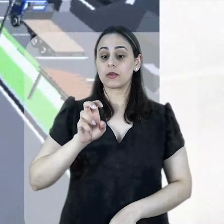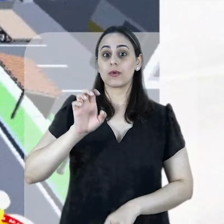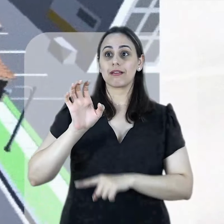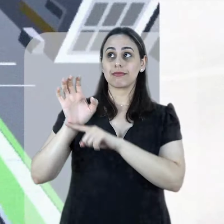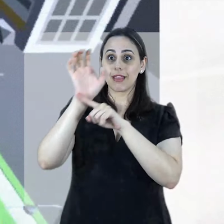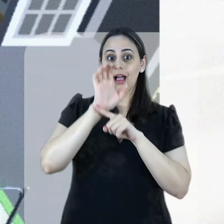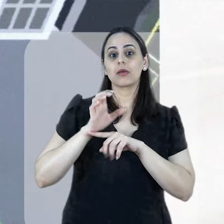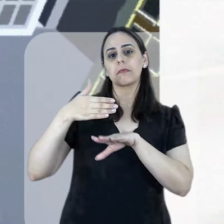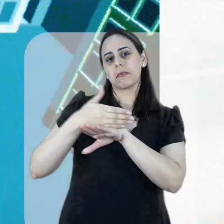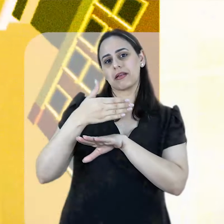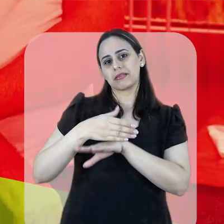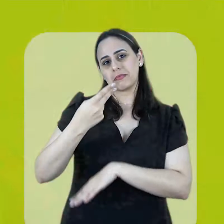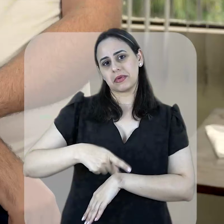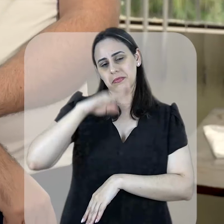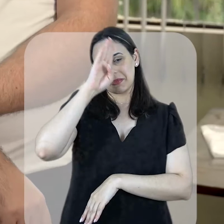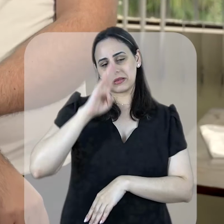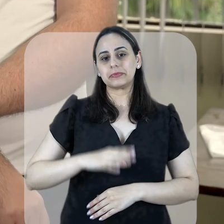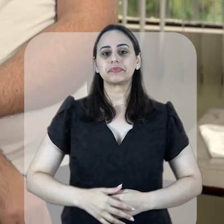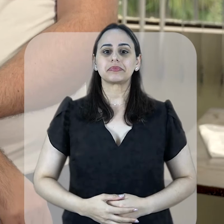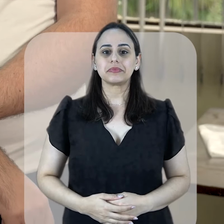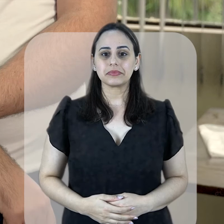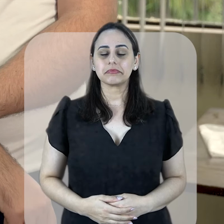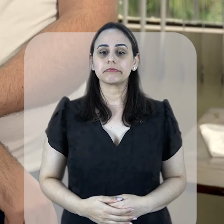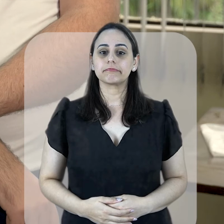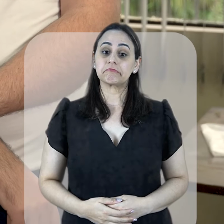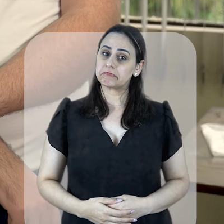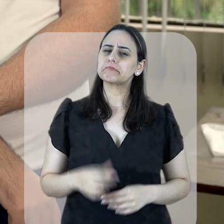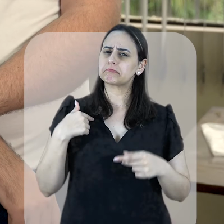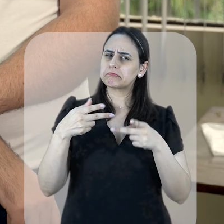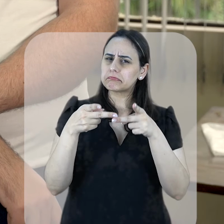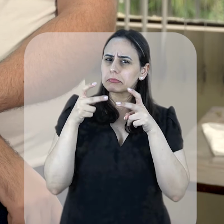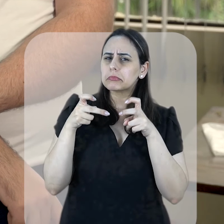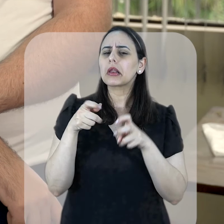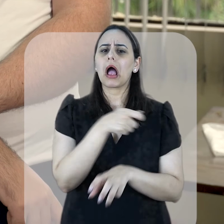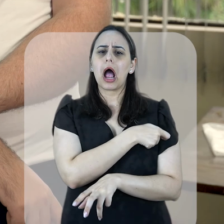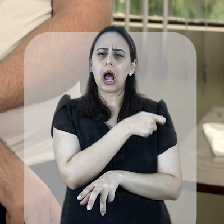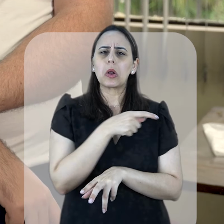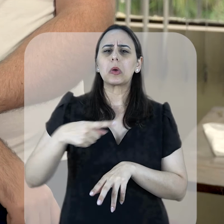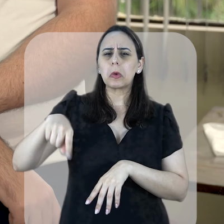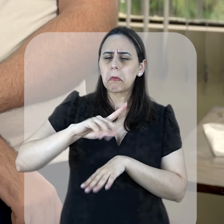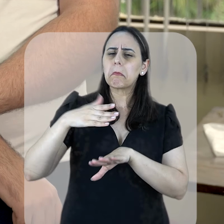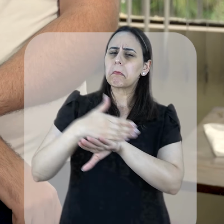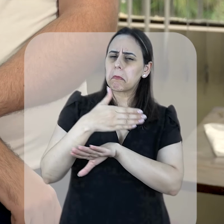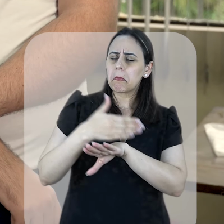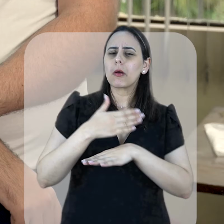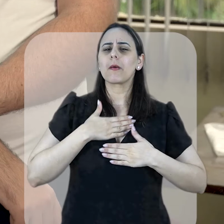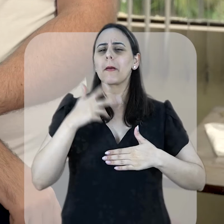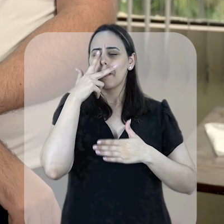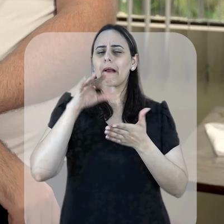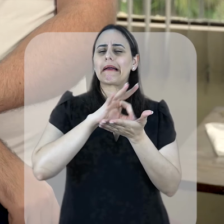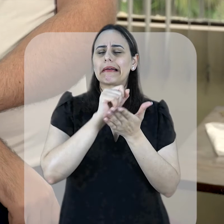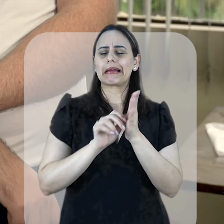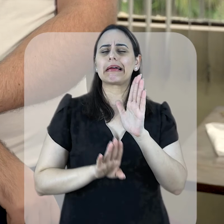estados participantes do Brasil. A participação dos alunos estava bem engajada, acho que eles se empolgaram bastante, acho que o número de inscrição aqui da escola vai